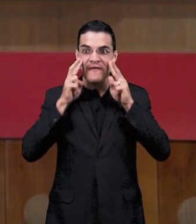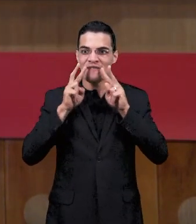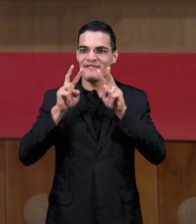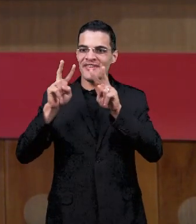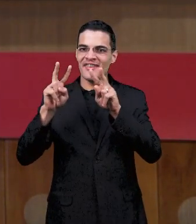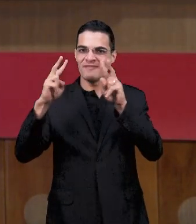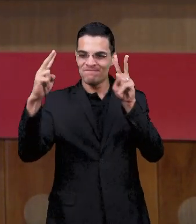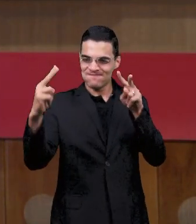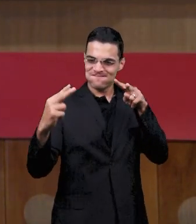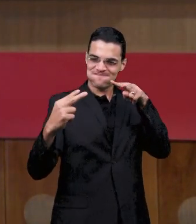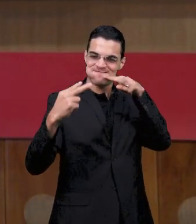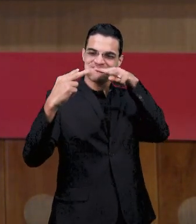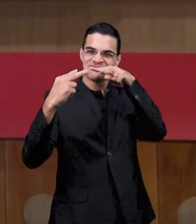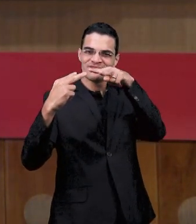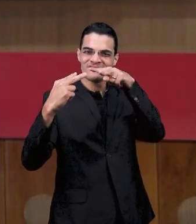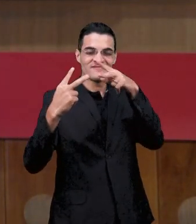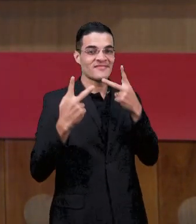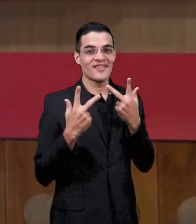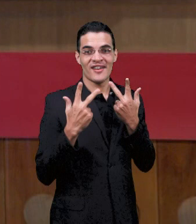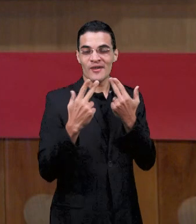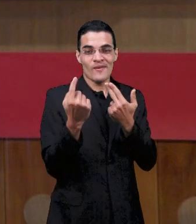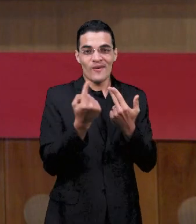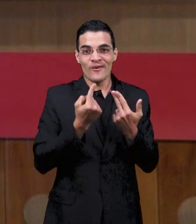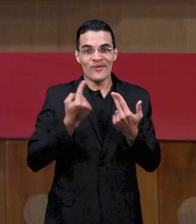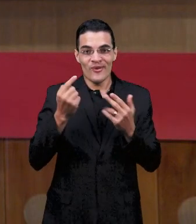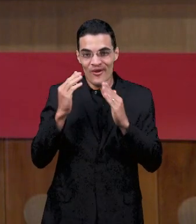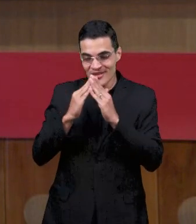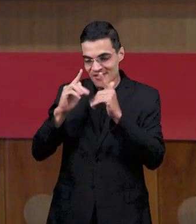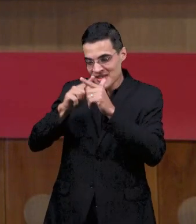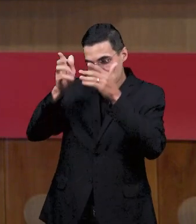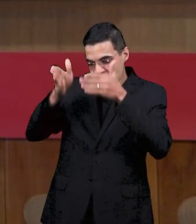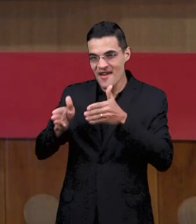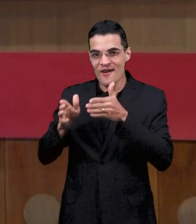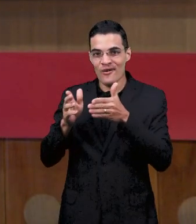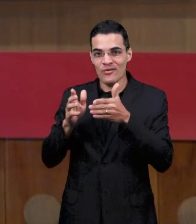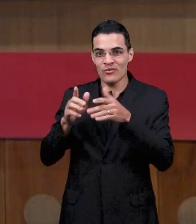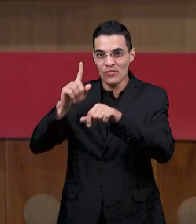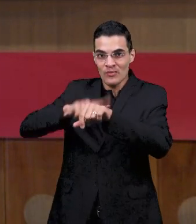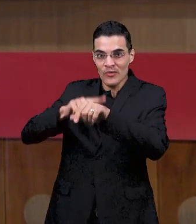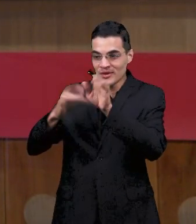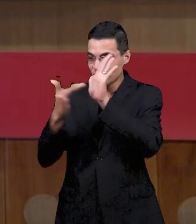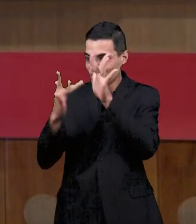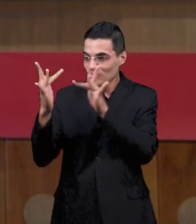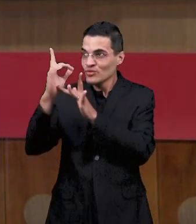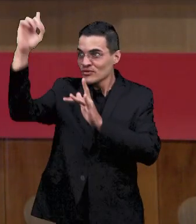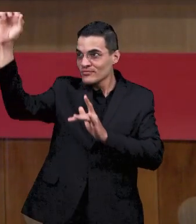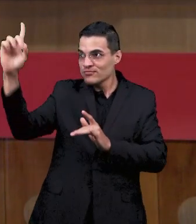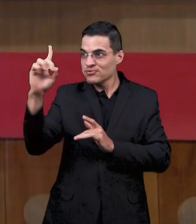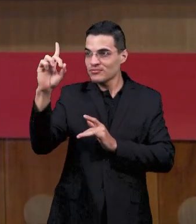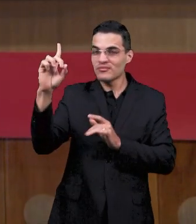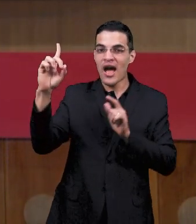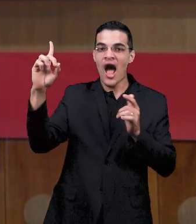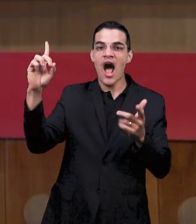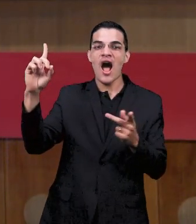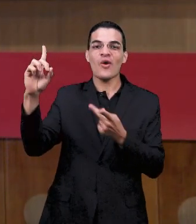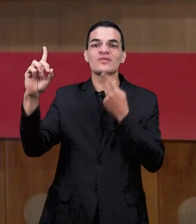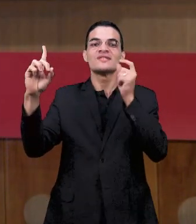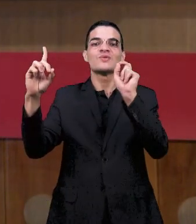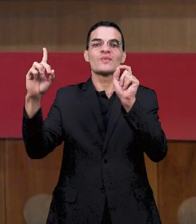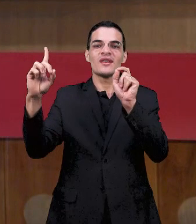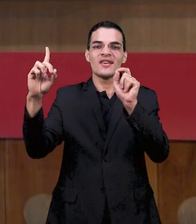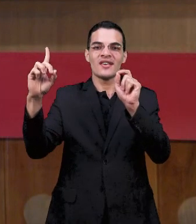a identidade da igreja fiel vai ser revelada. O mundo saberá quem é a igreja